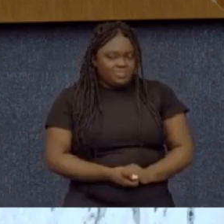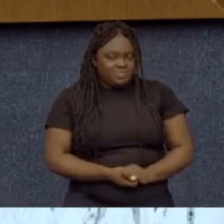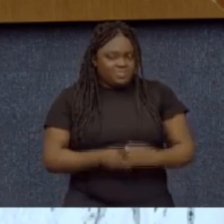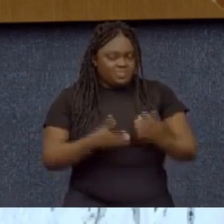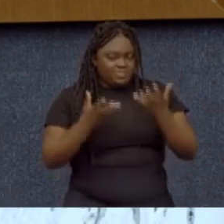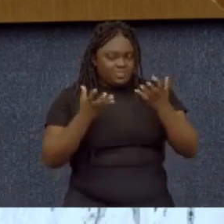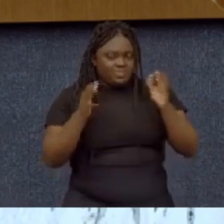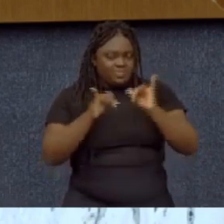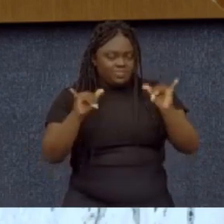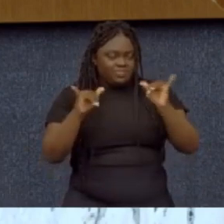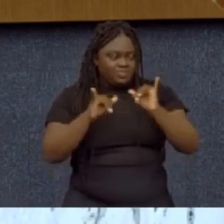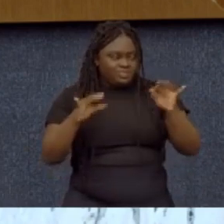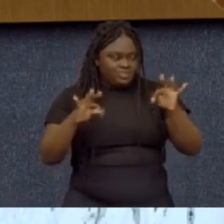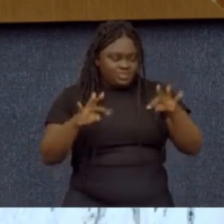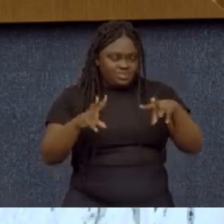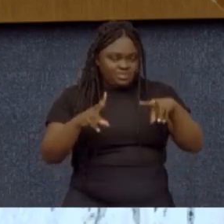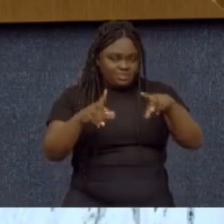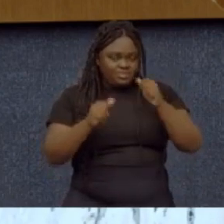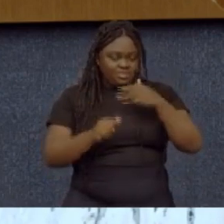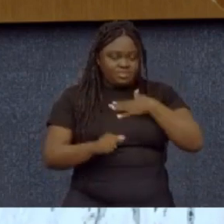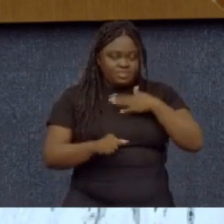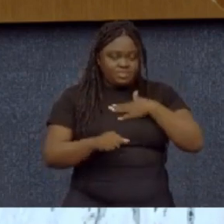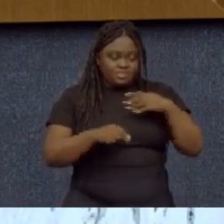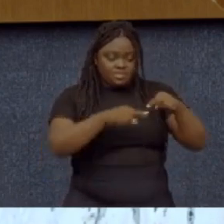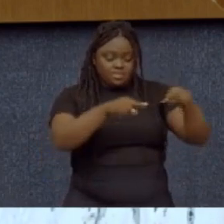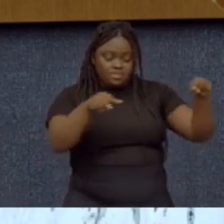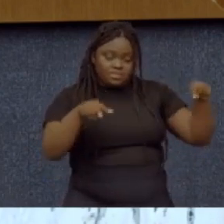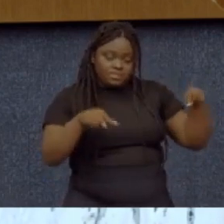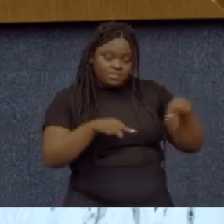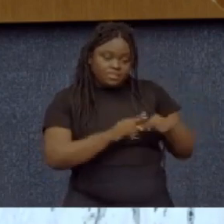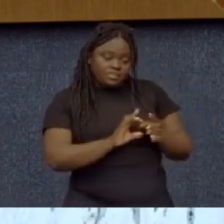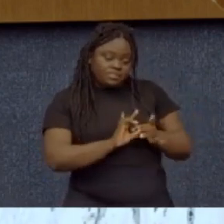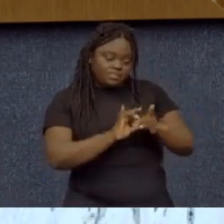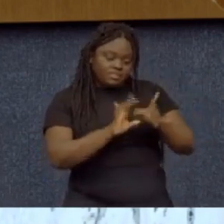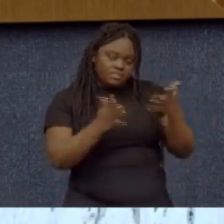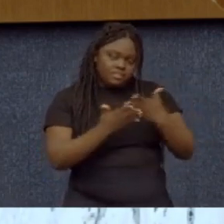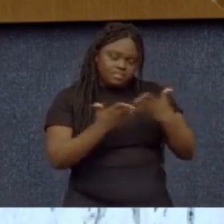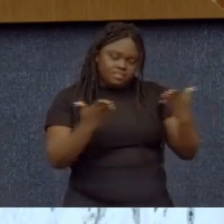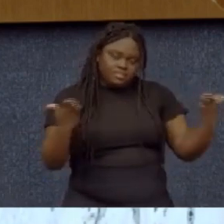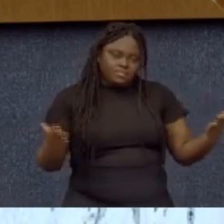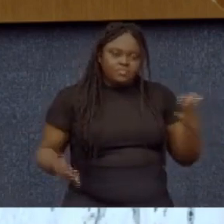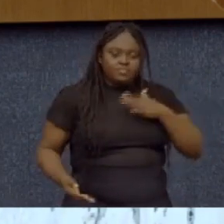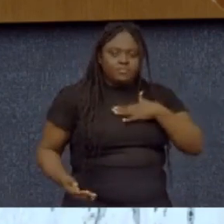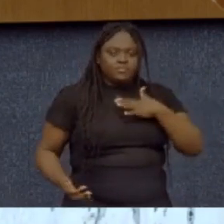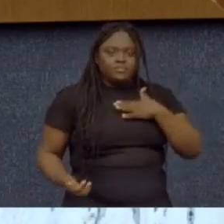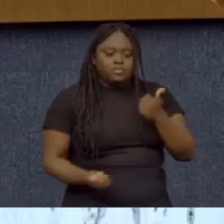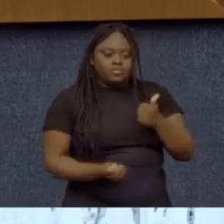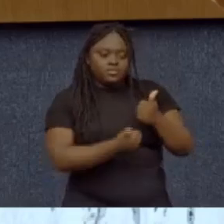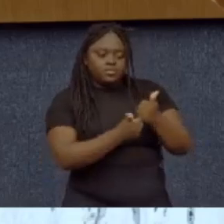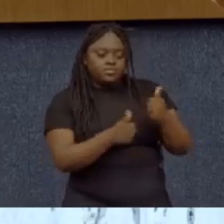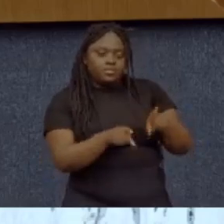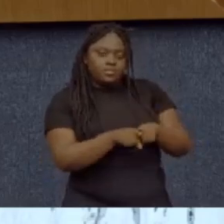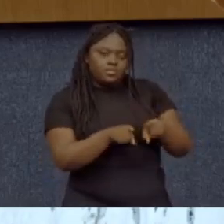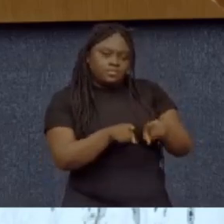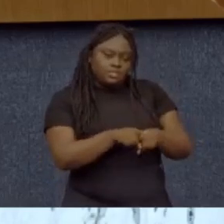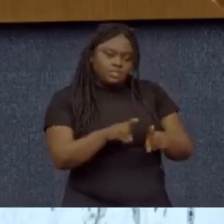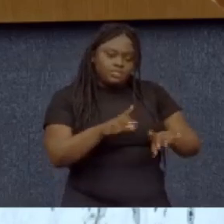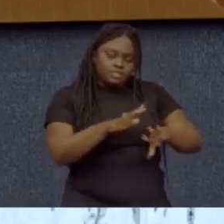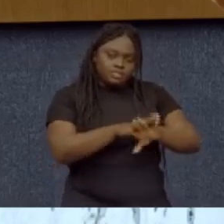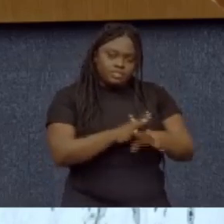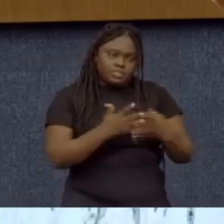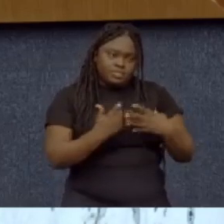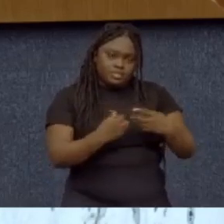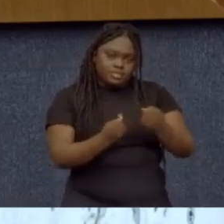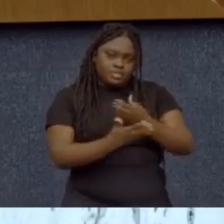Quero dizer a todos vocês que meu gabinete está à disposição de todos vocês, a minha assessoria está à disposição de todos